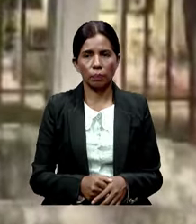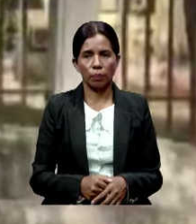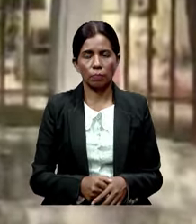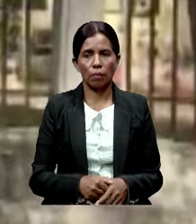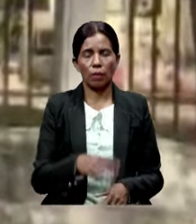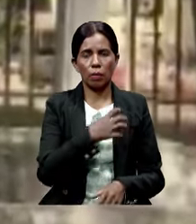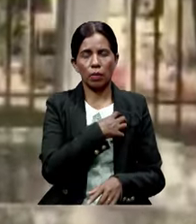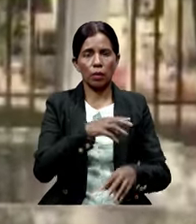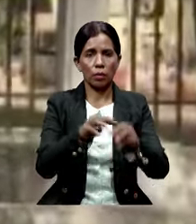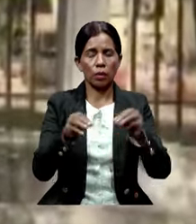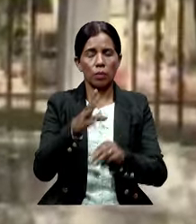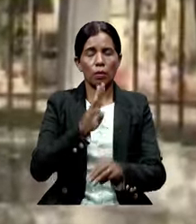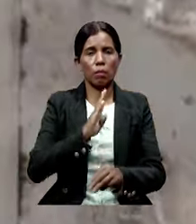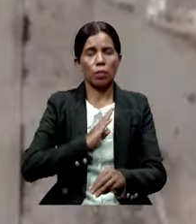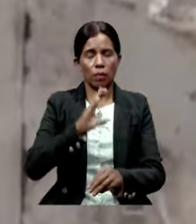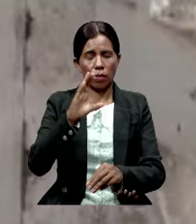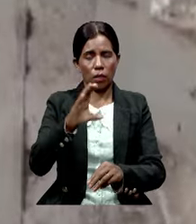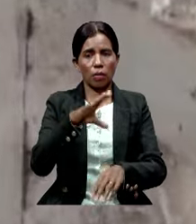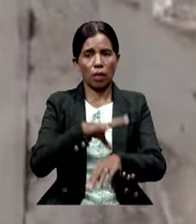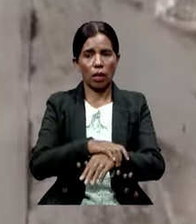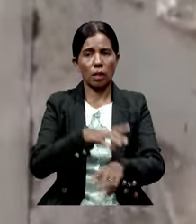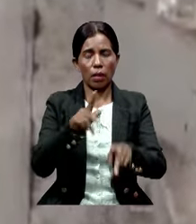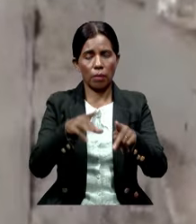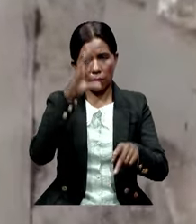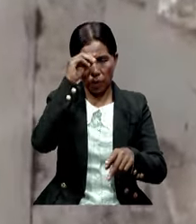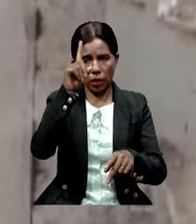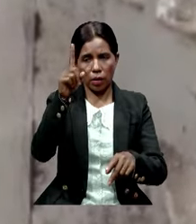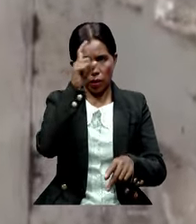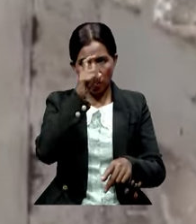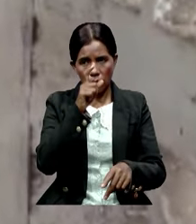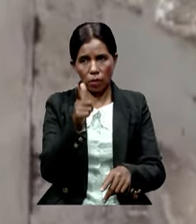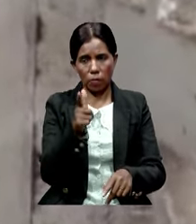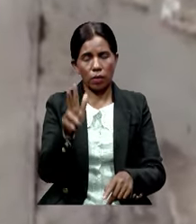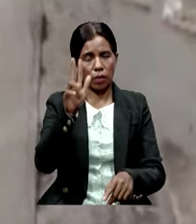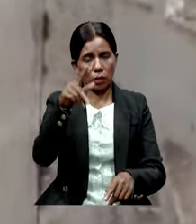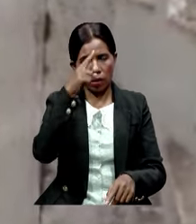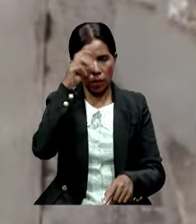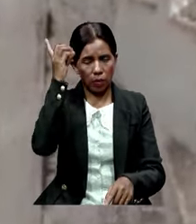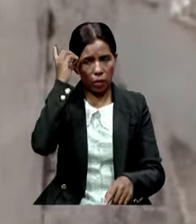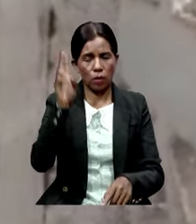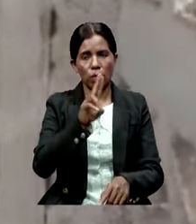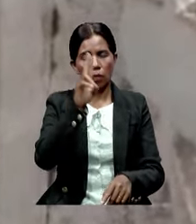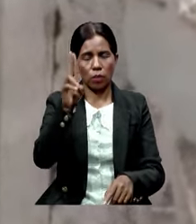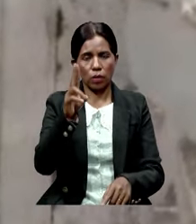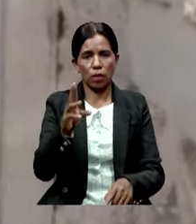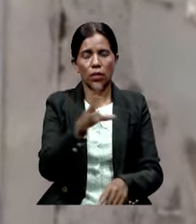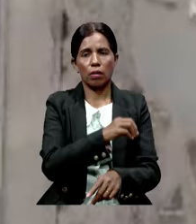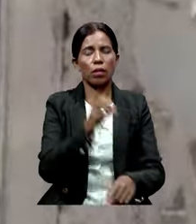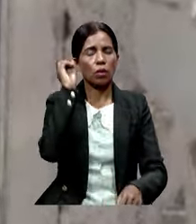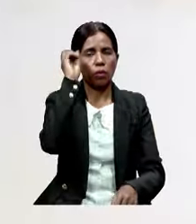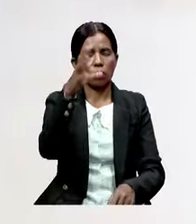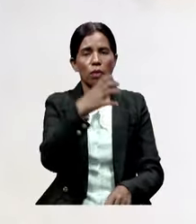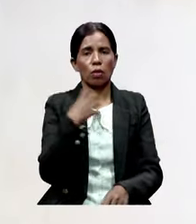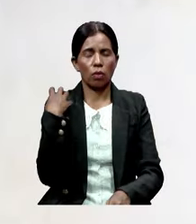Pentel município Bocou detém suspeito ao inicial AND, ao idade Ronon Recintolo, também desconfia o já sapeu ninja do edifício Polícia